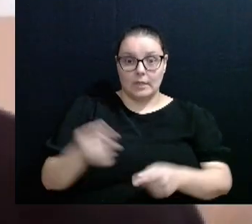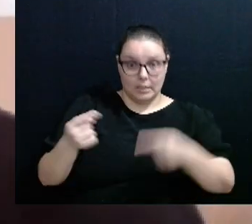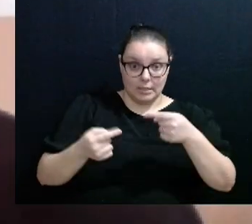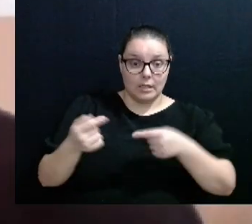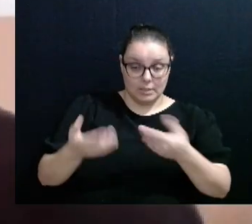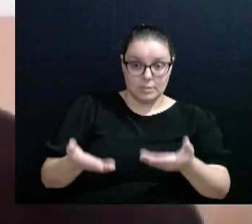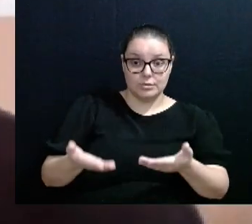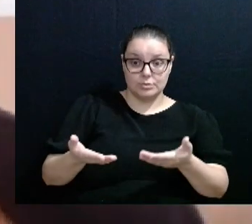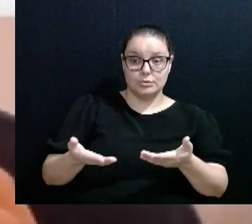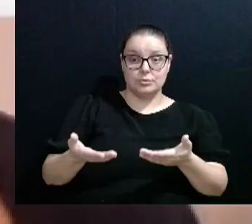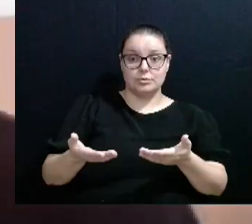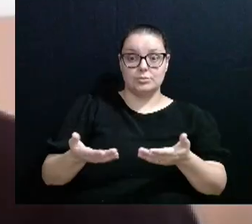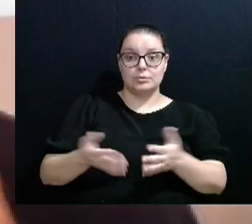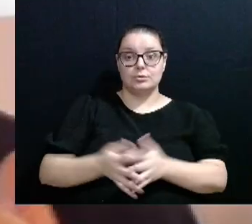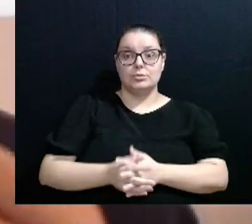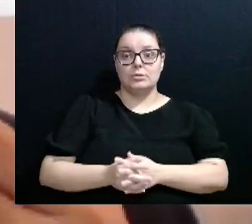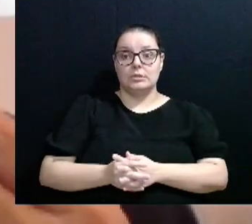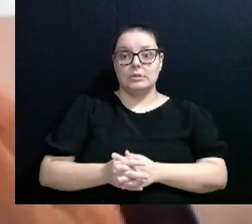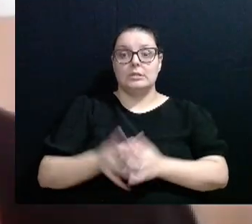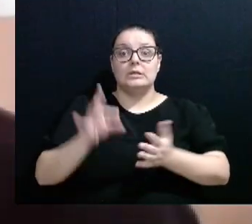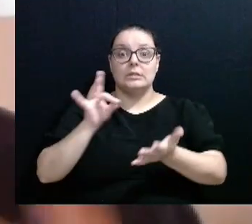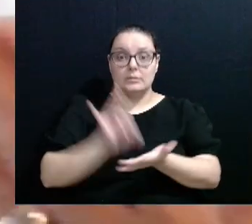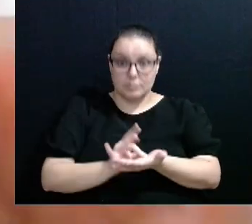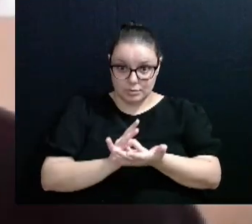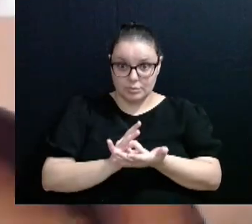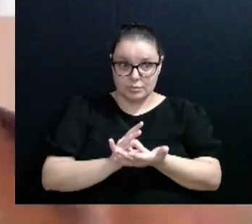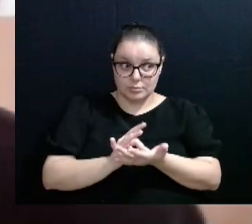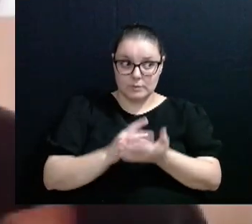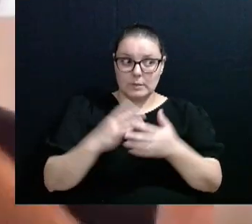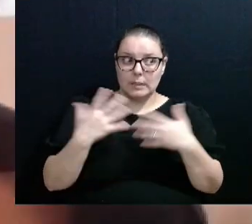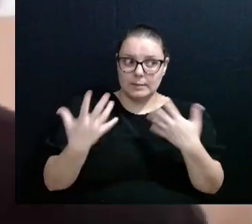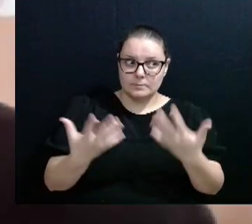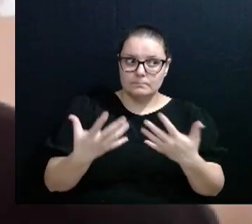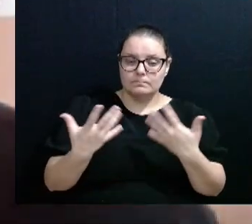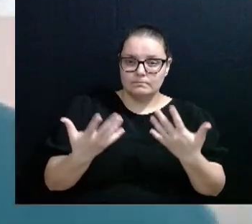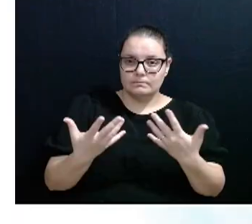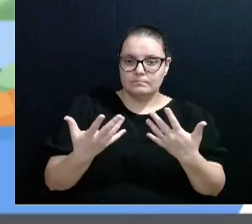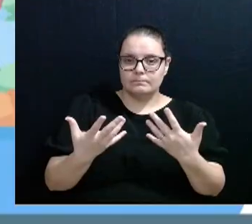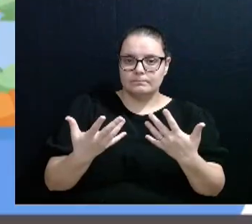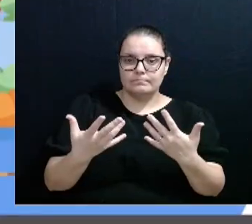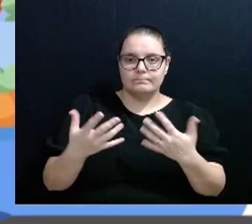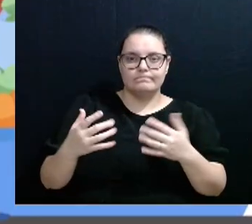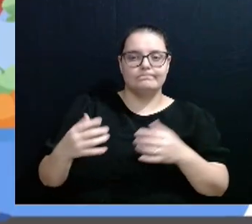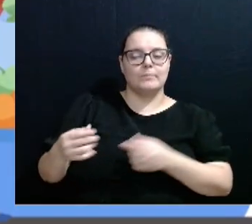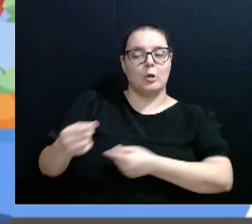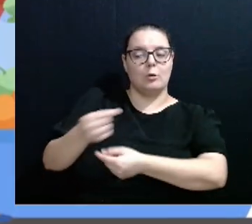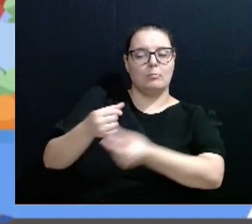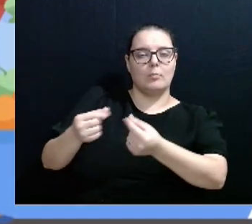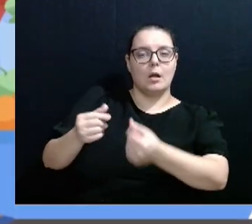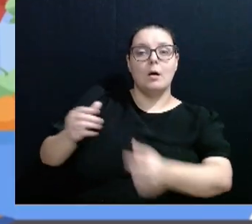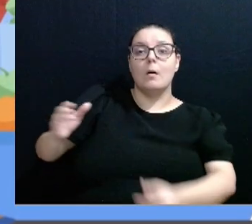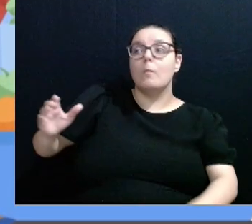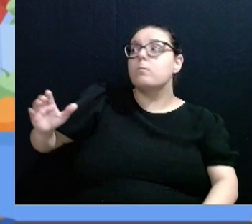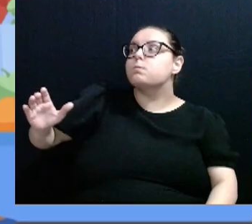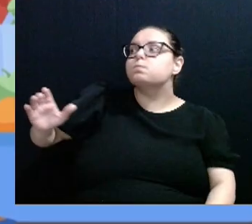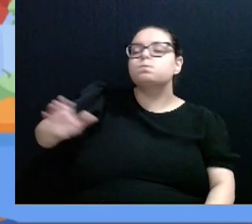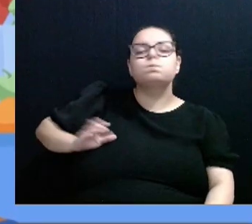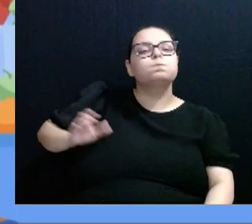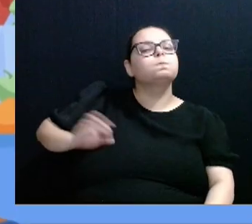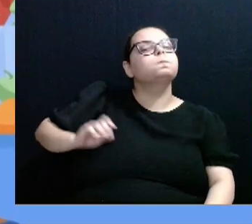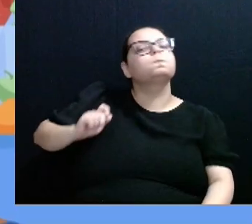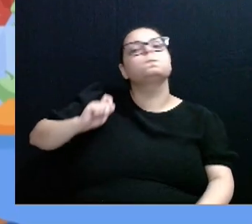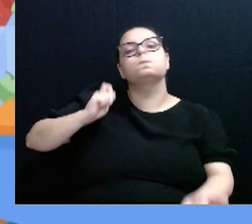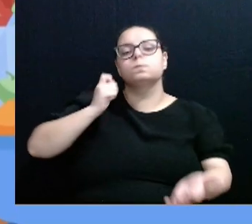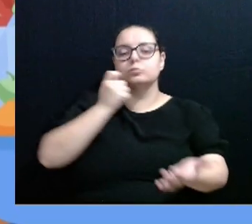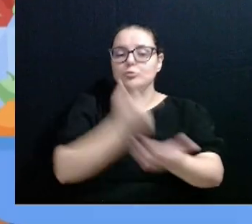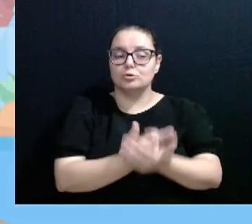ela, na verdade, leva um mercado bilionário, se você pensa bem. de compras de alimentos